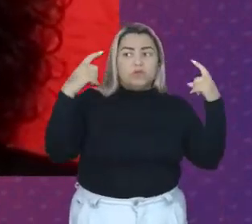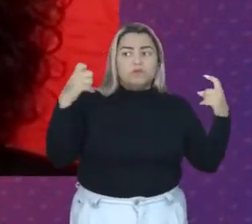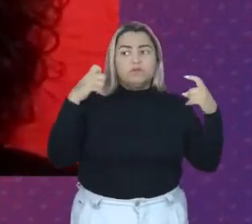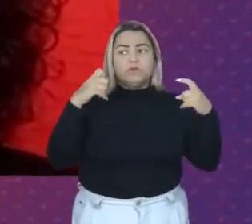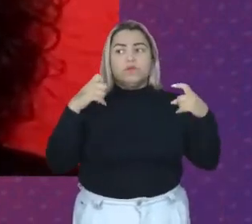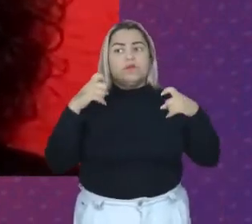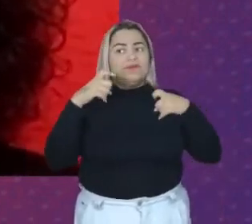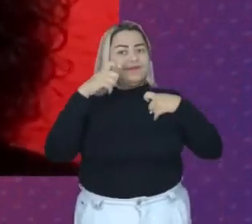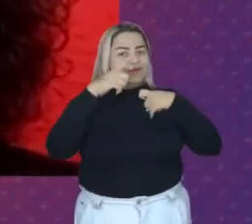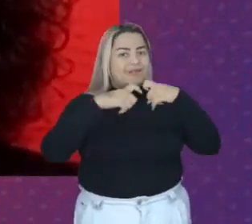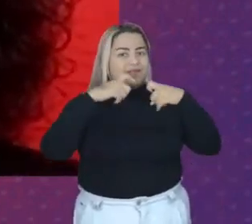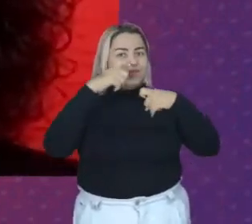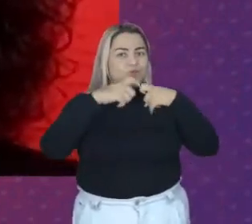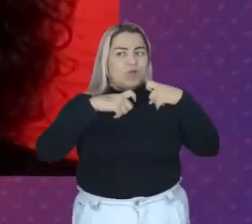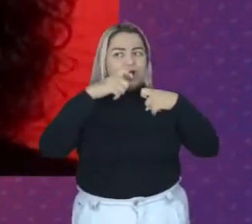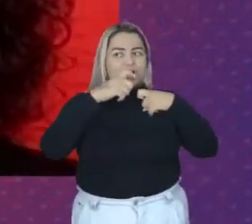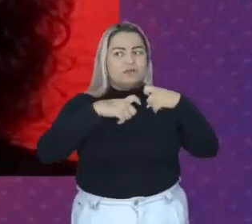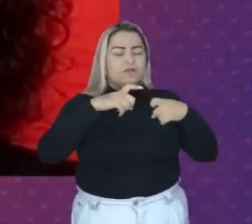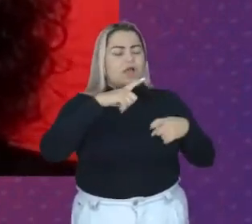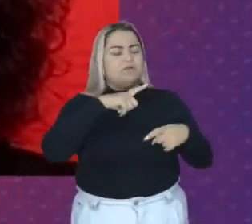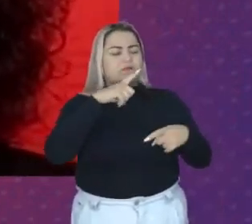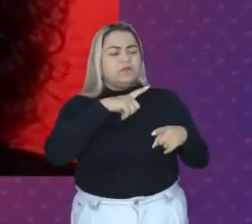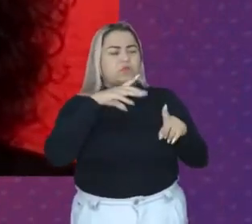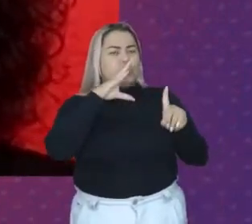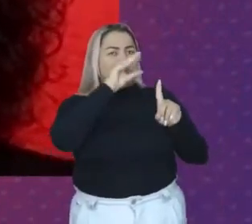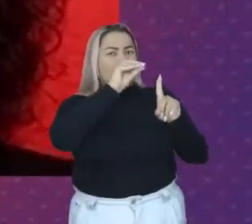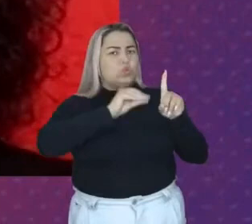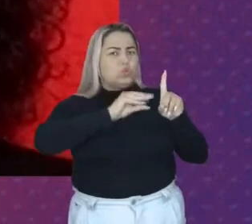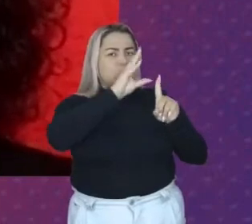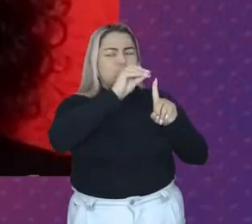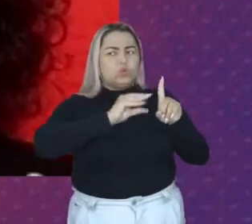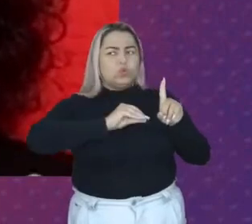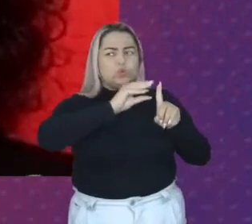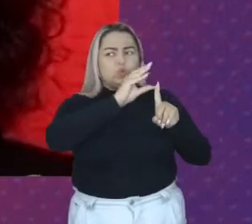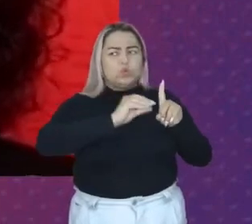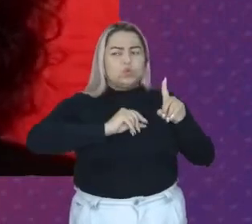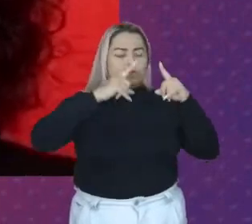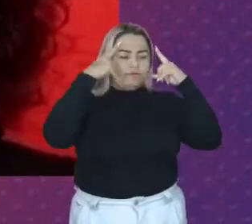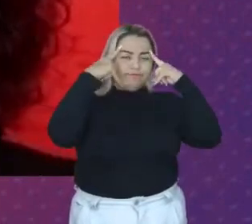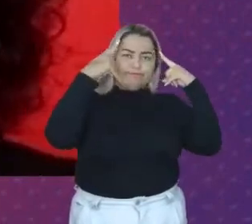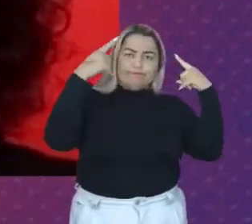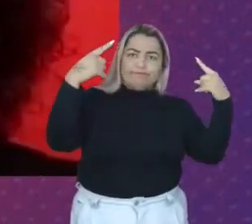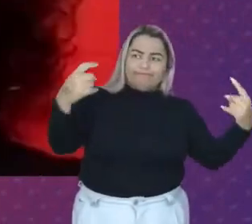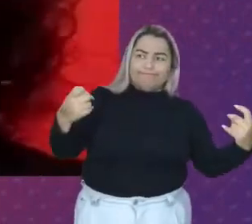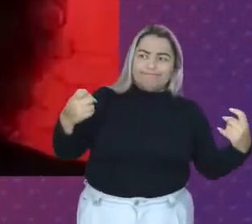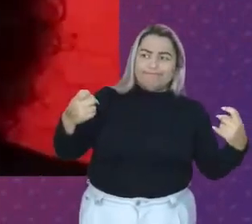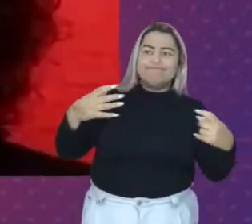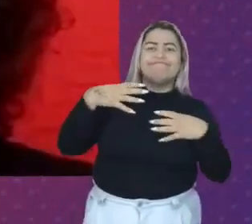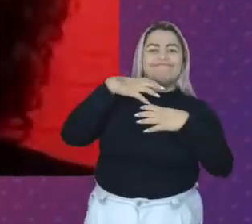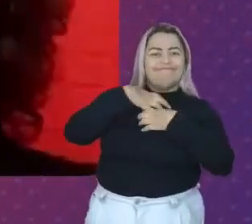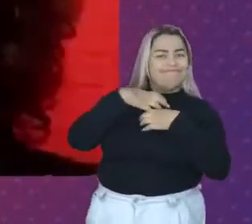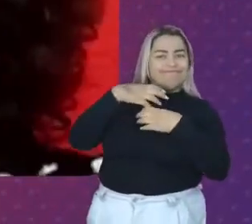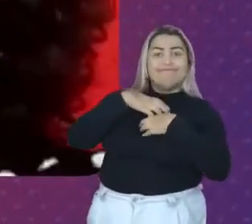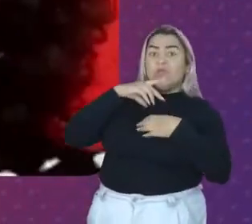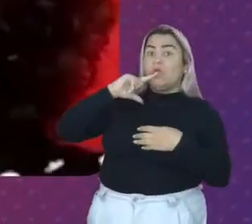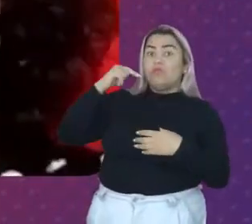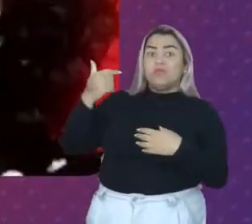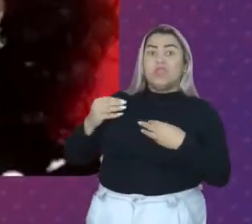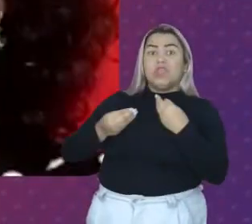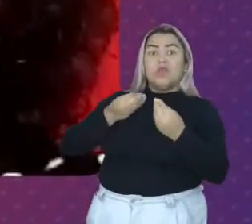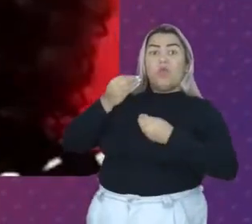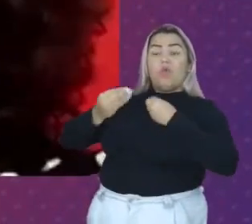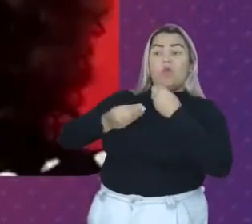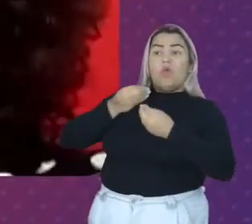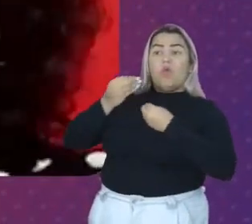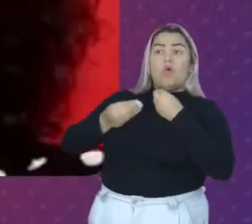a gente sente quando a gente está sendo importunada, violentada sexualmente. A gente sente isso, não tem jeito. É um chefe que